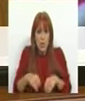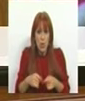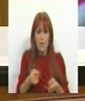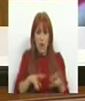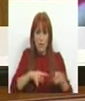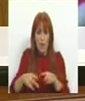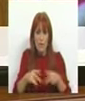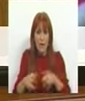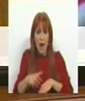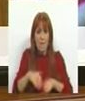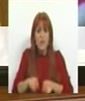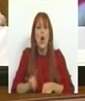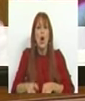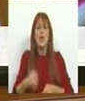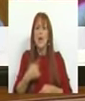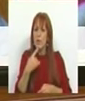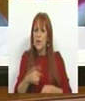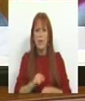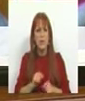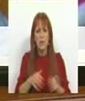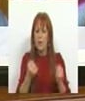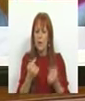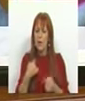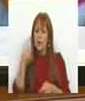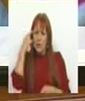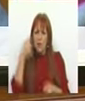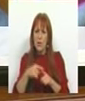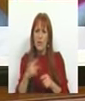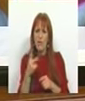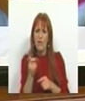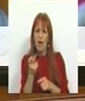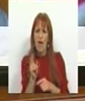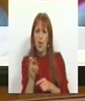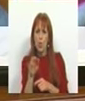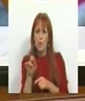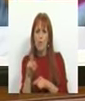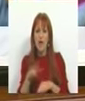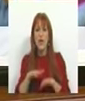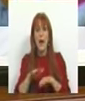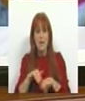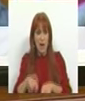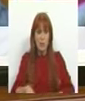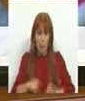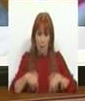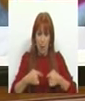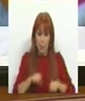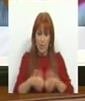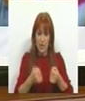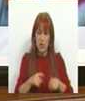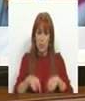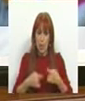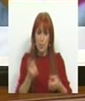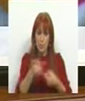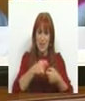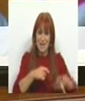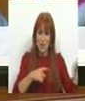as reformas que quer fazer. E devo dizer, a sua menção a Varoufakis é bom que a faça para o seu próprio partido e para os